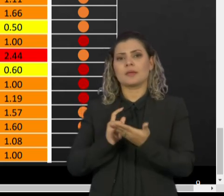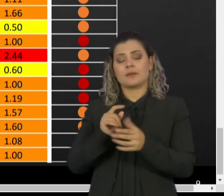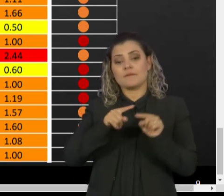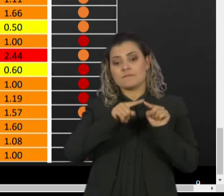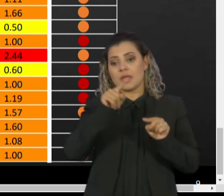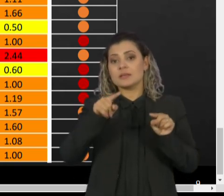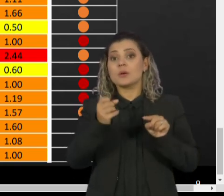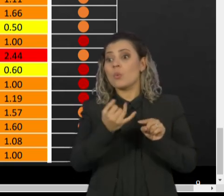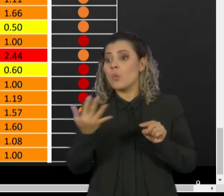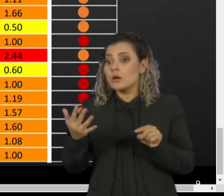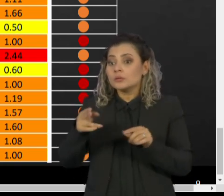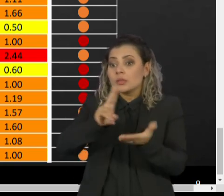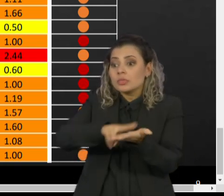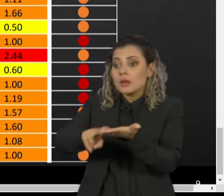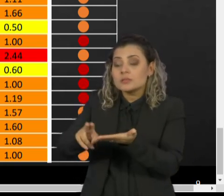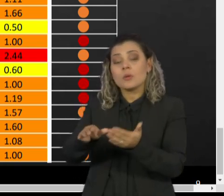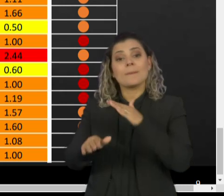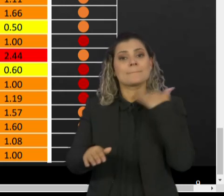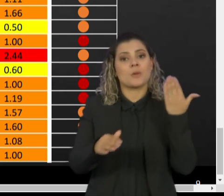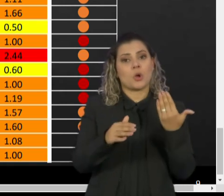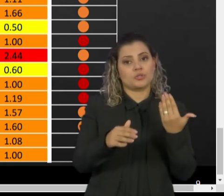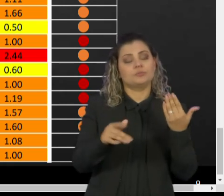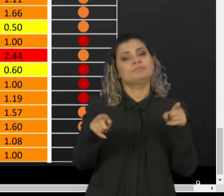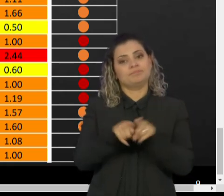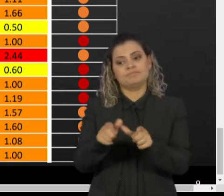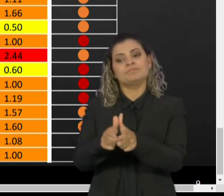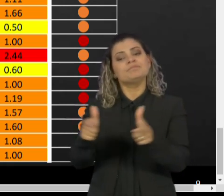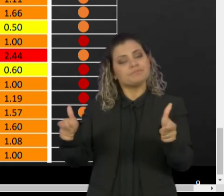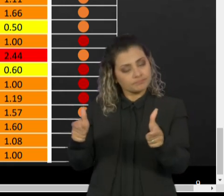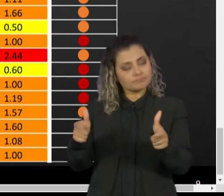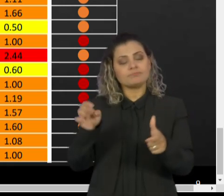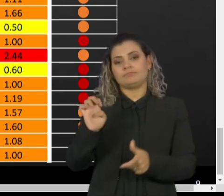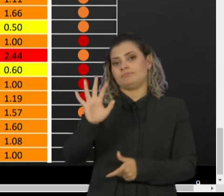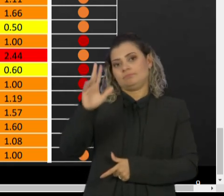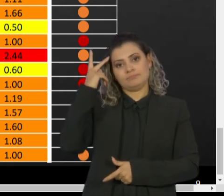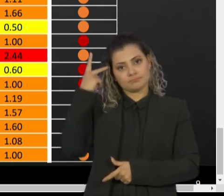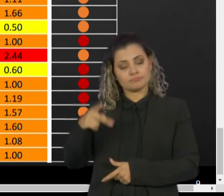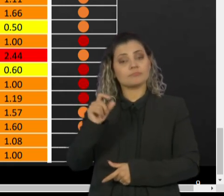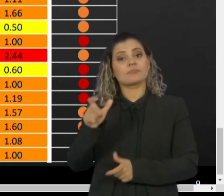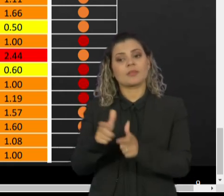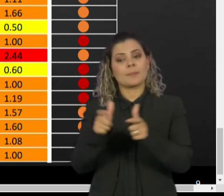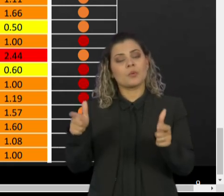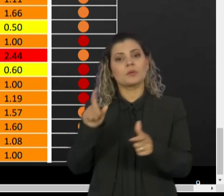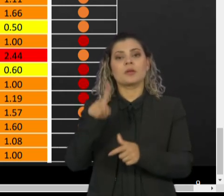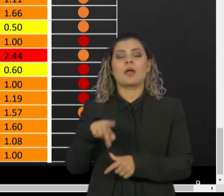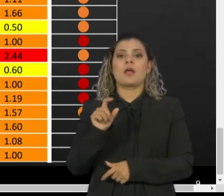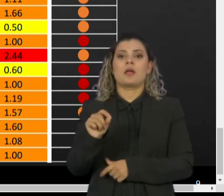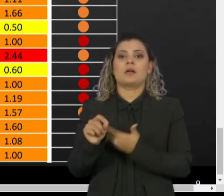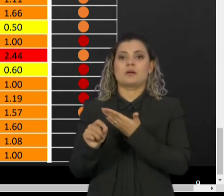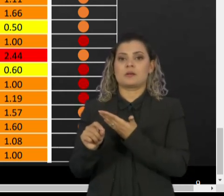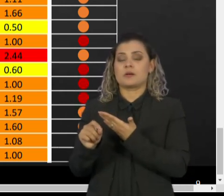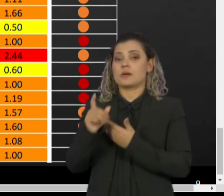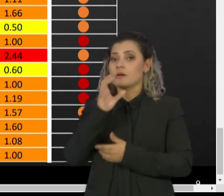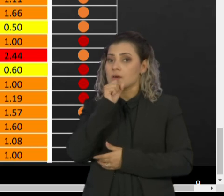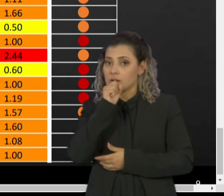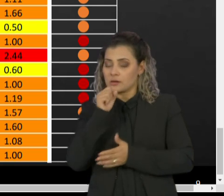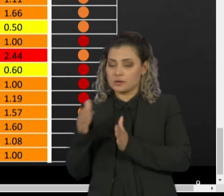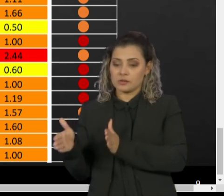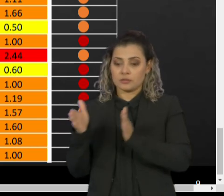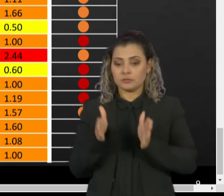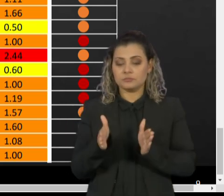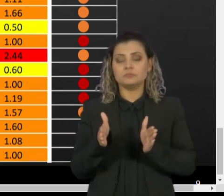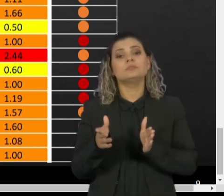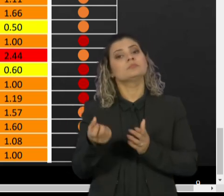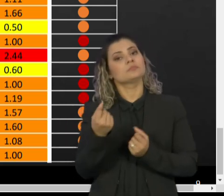de internações e óbitos, a maior parte das regiões do estado seguem ali na fase laranja, mas algumas